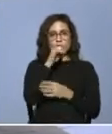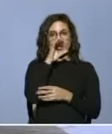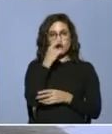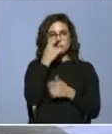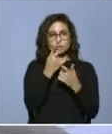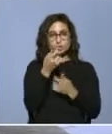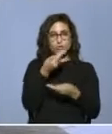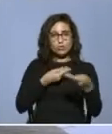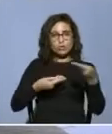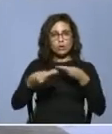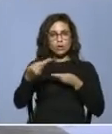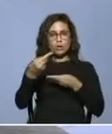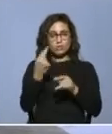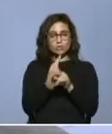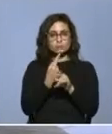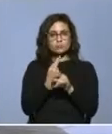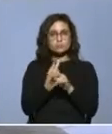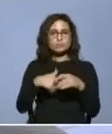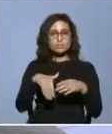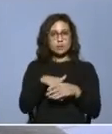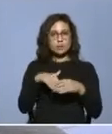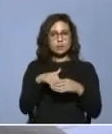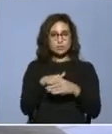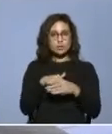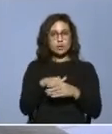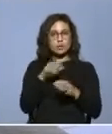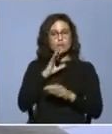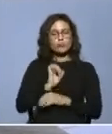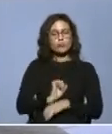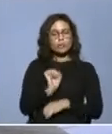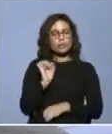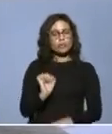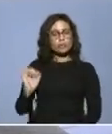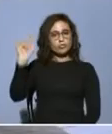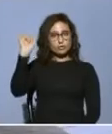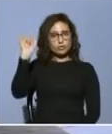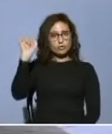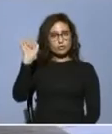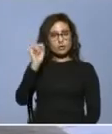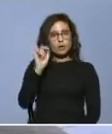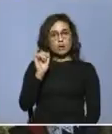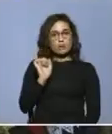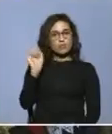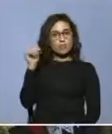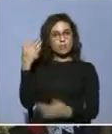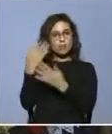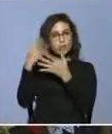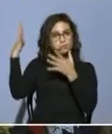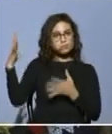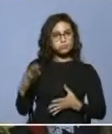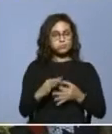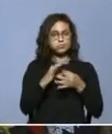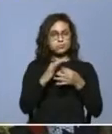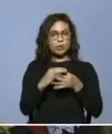destes dons, participemos na divindade do vosso Filho, que a vós uniu a nossa